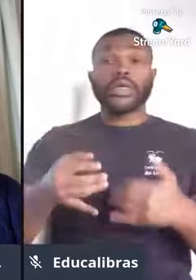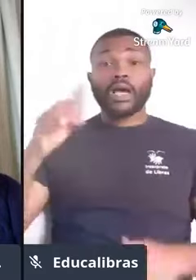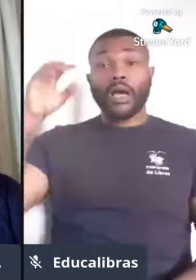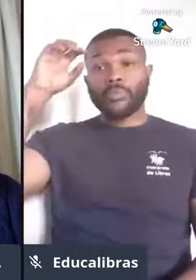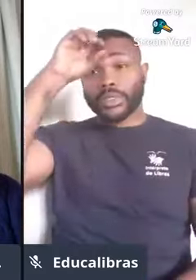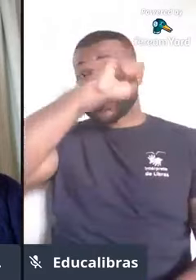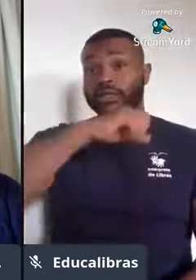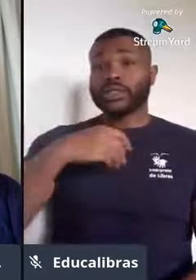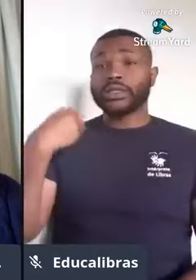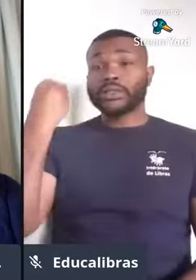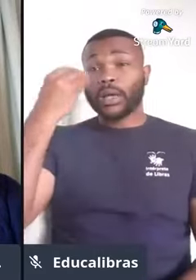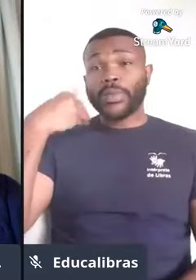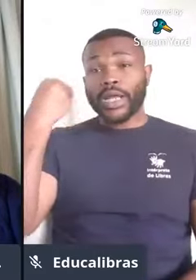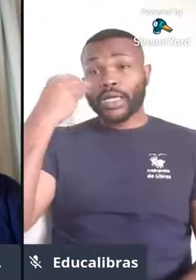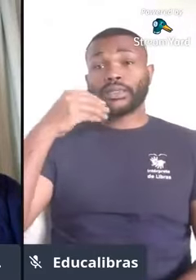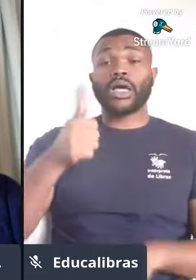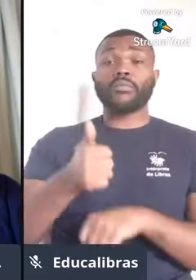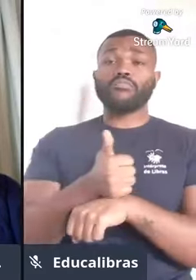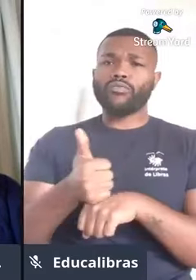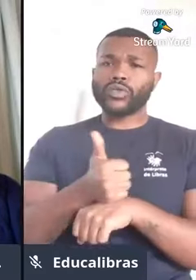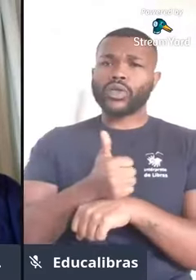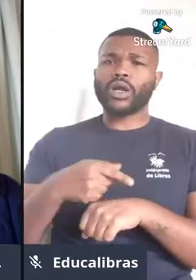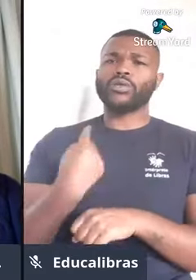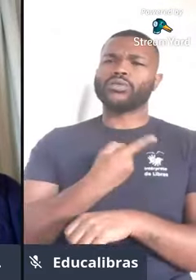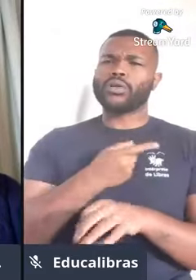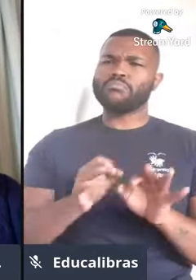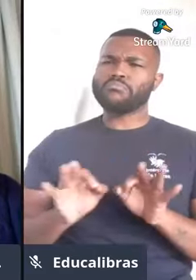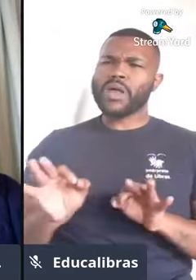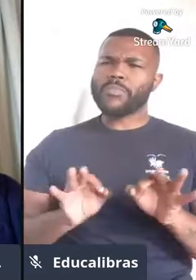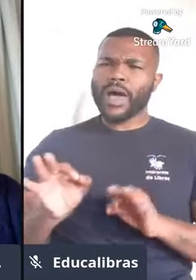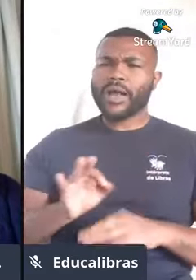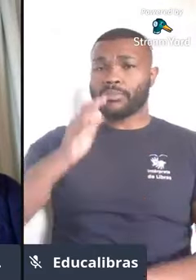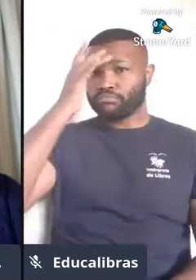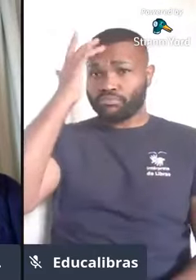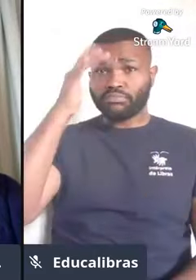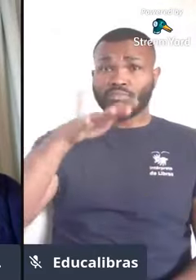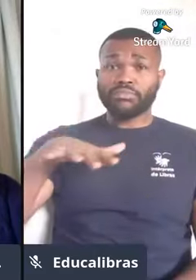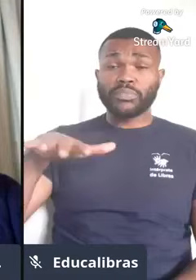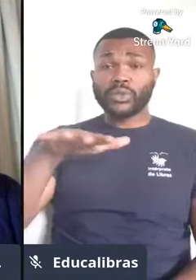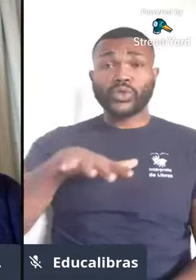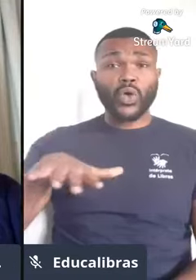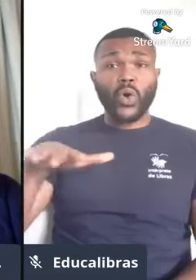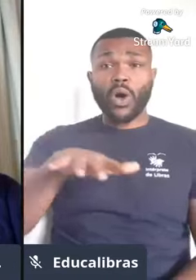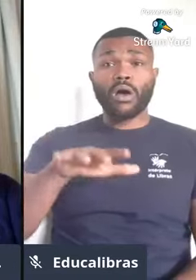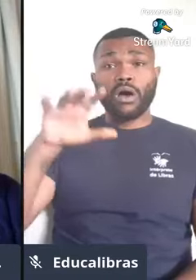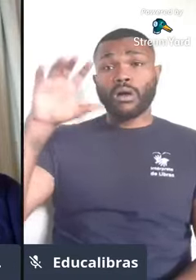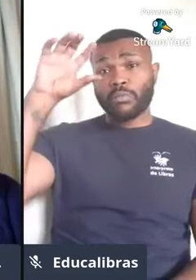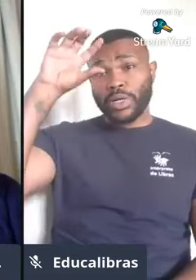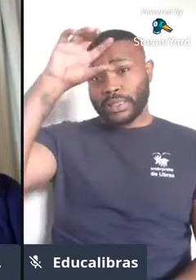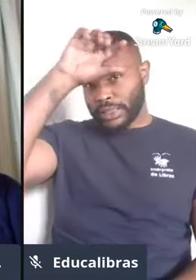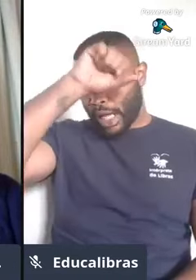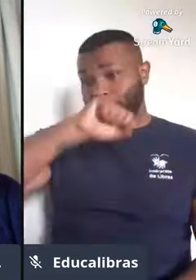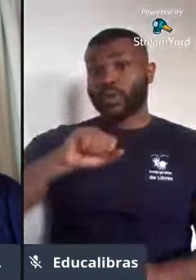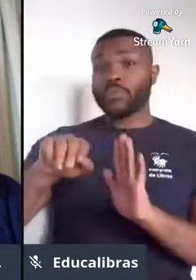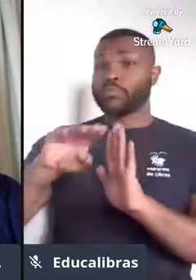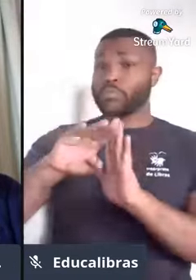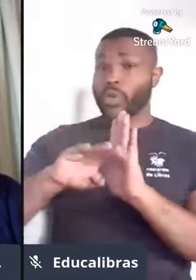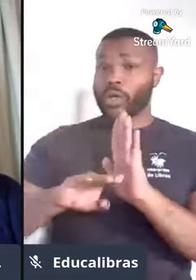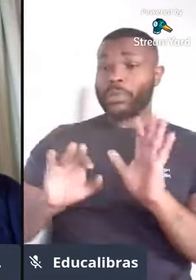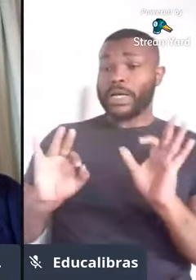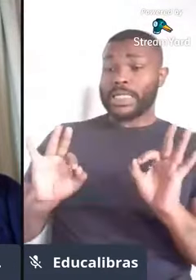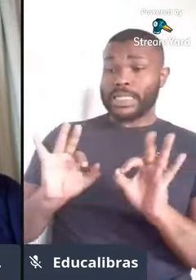nós fazermos uma boa preparação das pessoas para que, fim da aprendizagem, elas possam ter os seus contratos